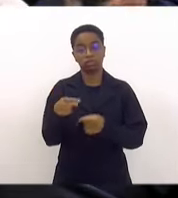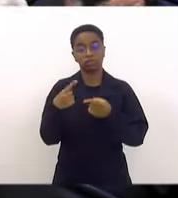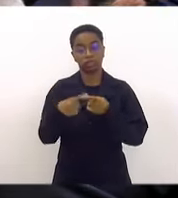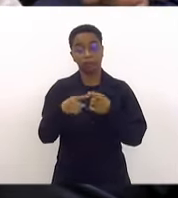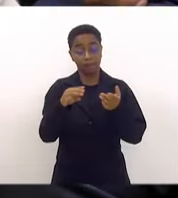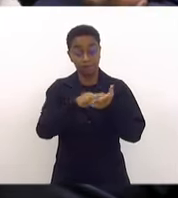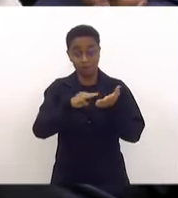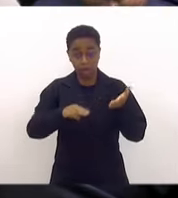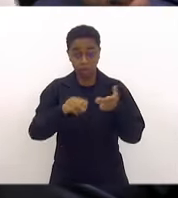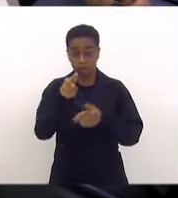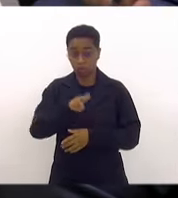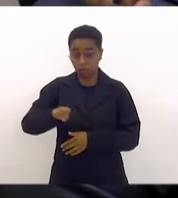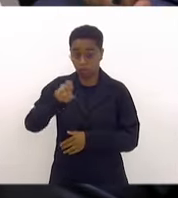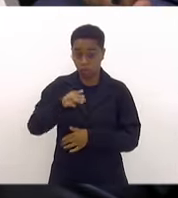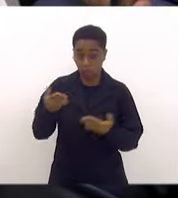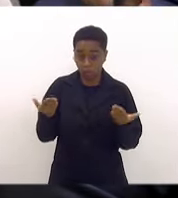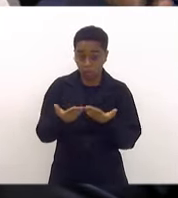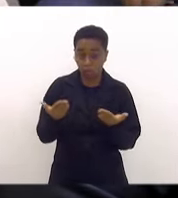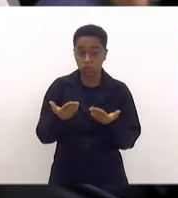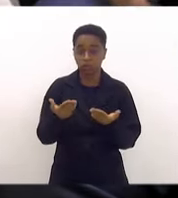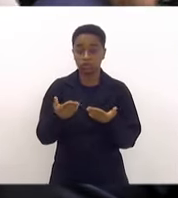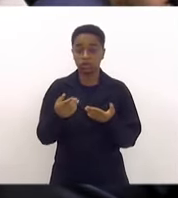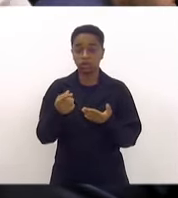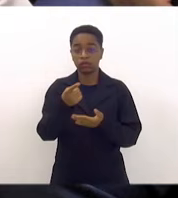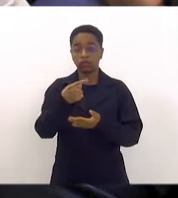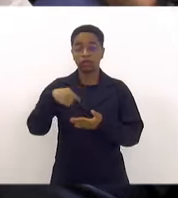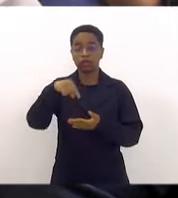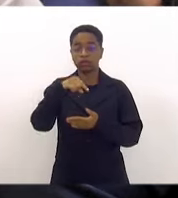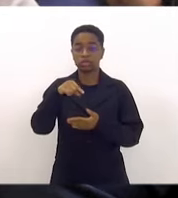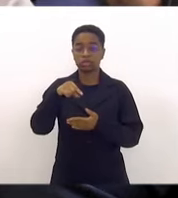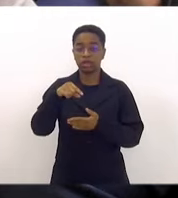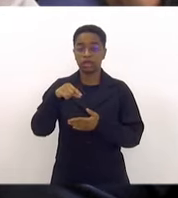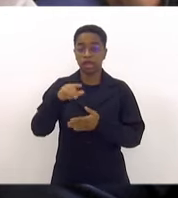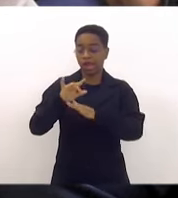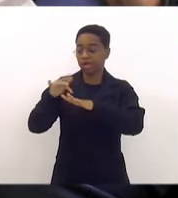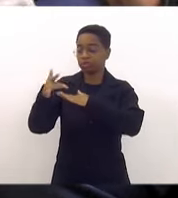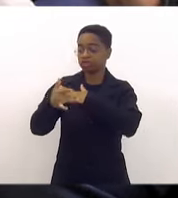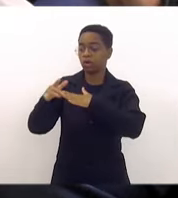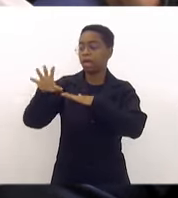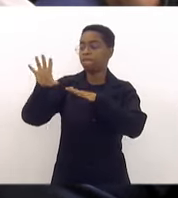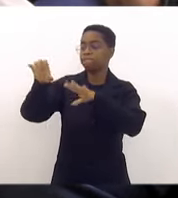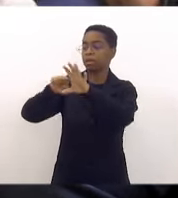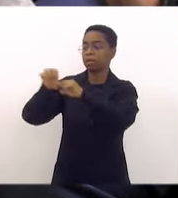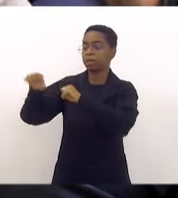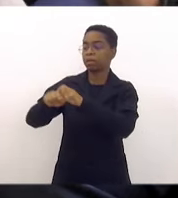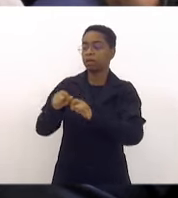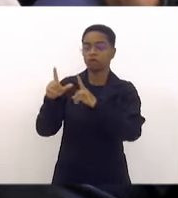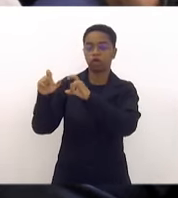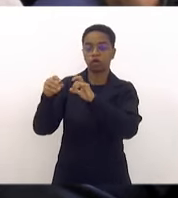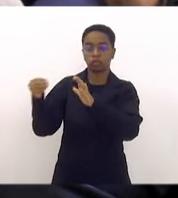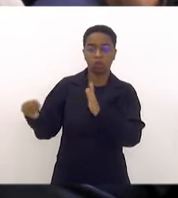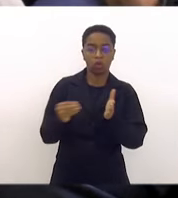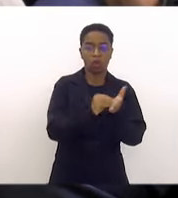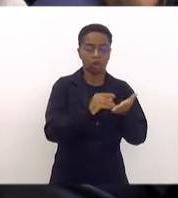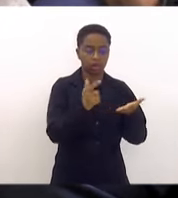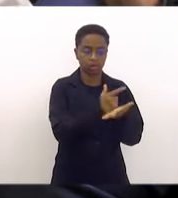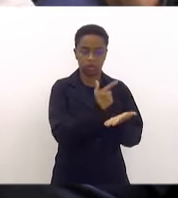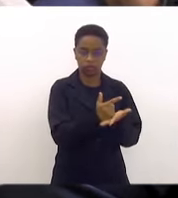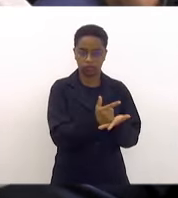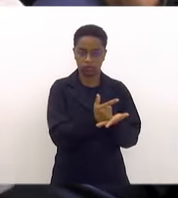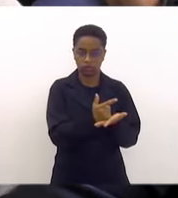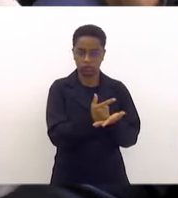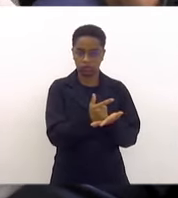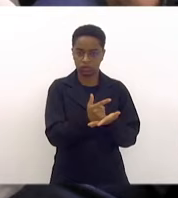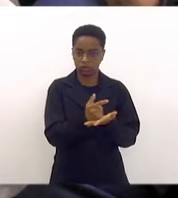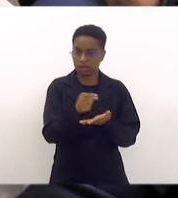utilizado hoje que você retira as pessoas da rede social e bota dentro de um álbum o